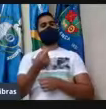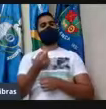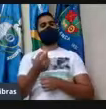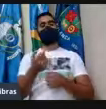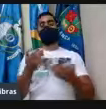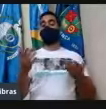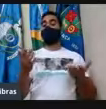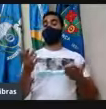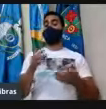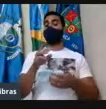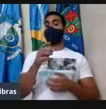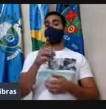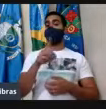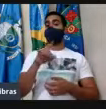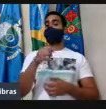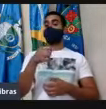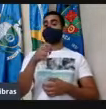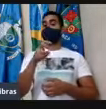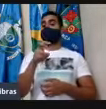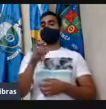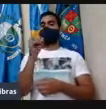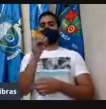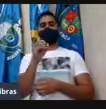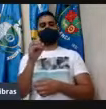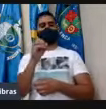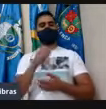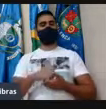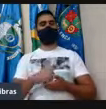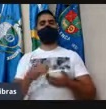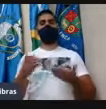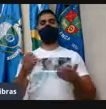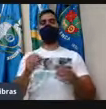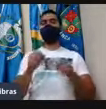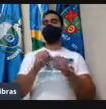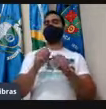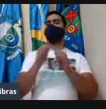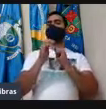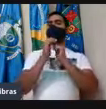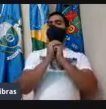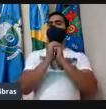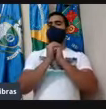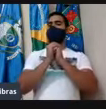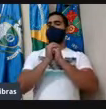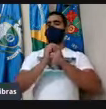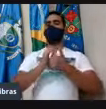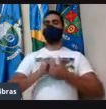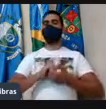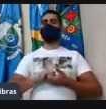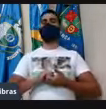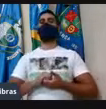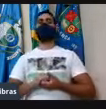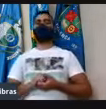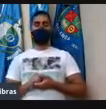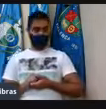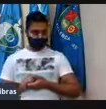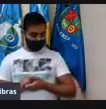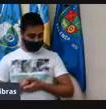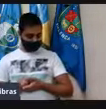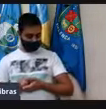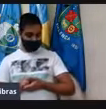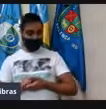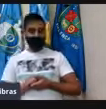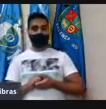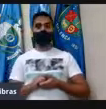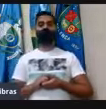de outubro de 2020. Como de costume, vamos iniciar rezando a oração do Pai Nosso.